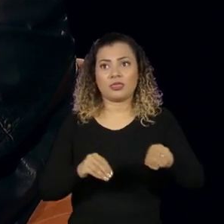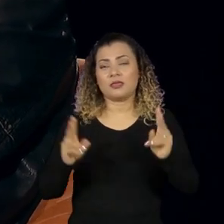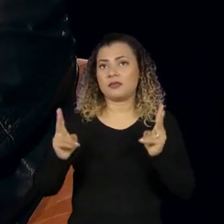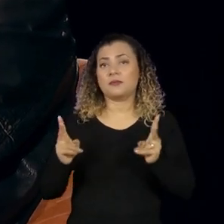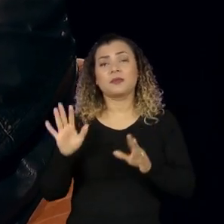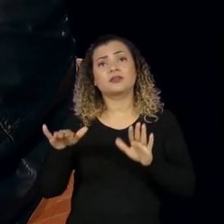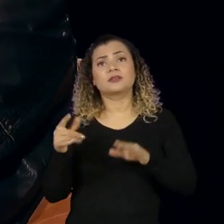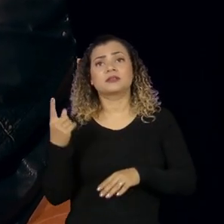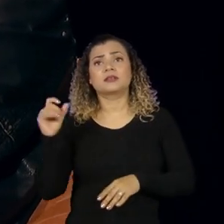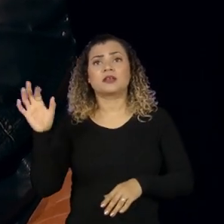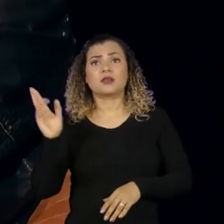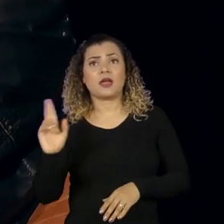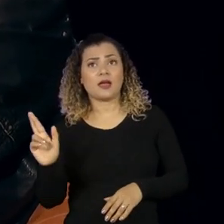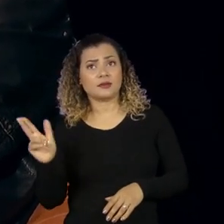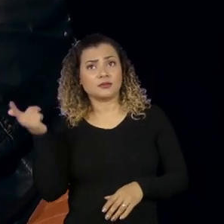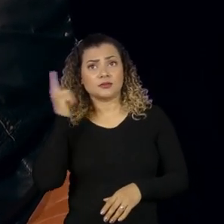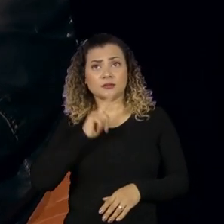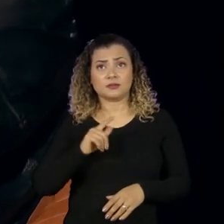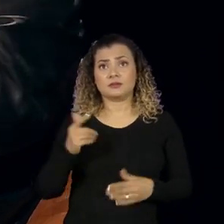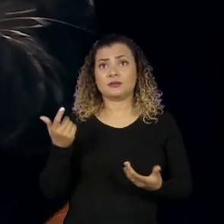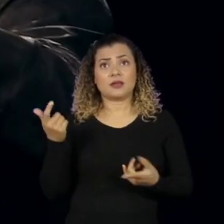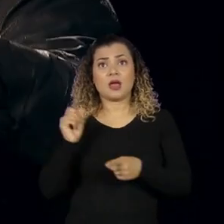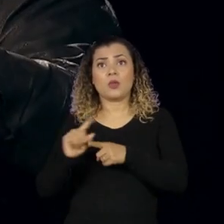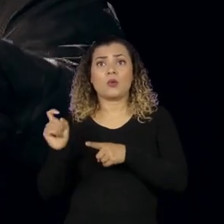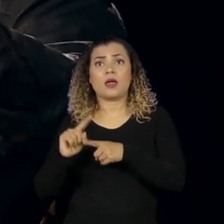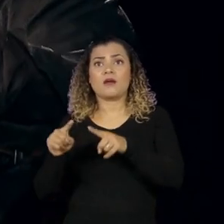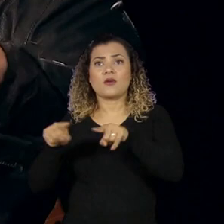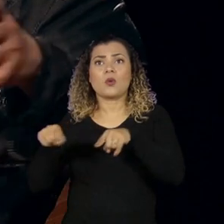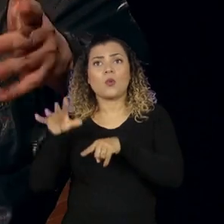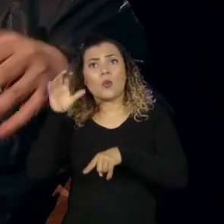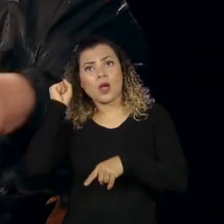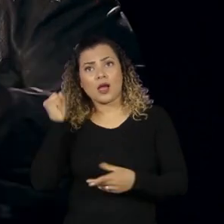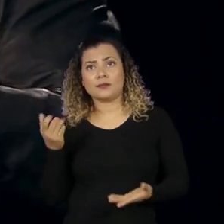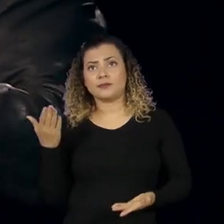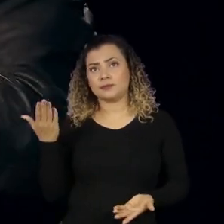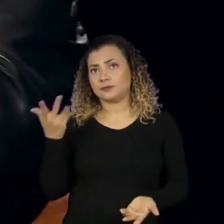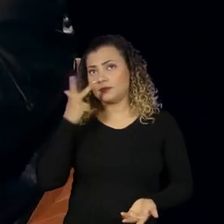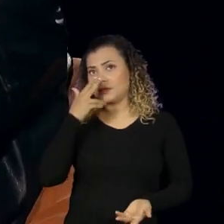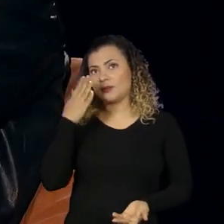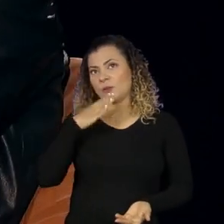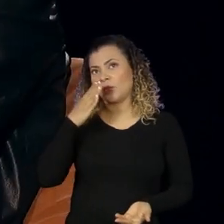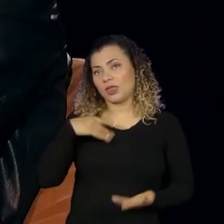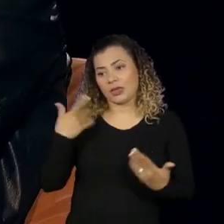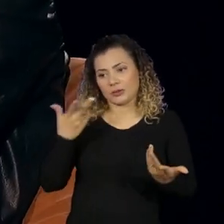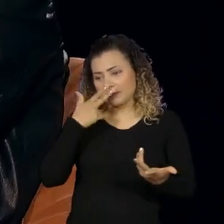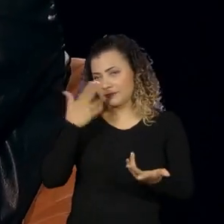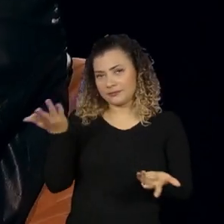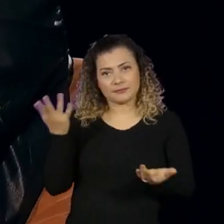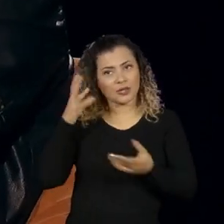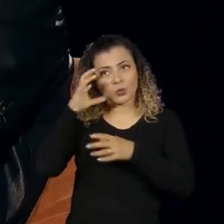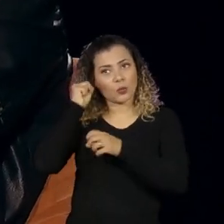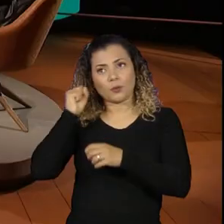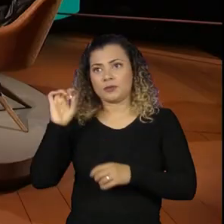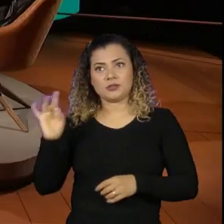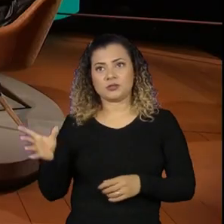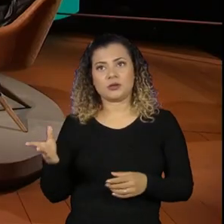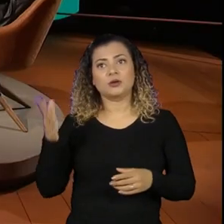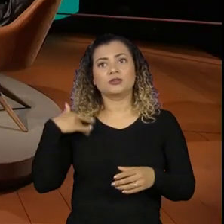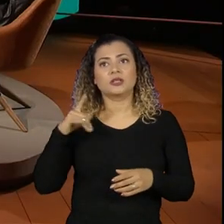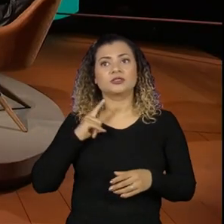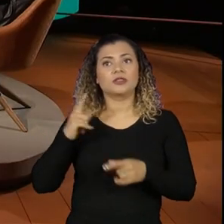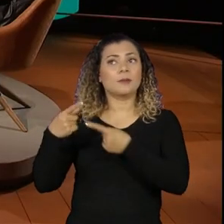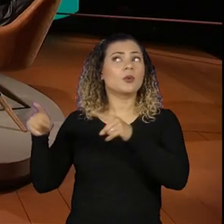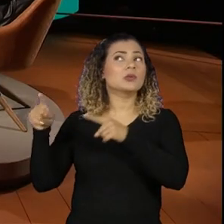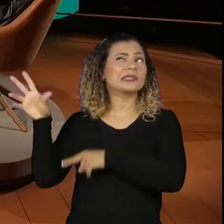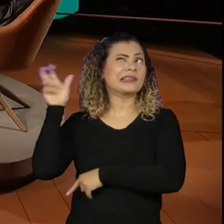conseguia 10 reais na época, assim. Você alugava desses quartinhos de puteiro, assim, né? Para dormir. Você já tinha a trilha sonora erótica ali do lado,